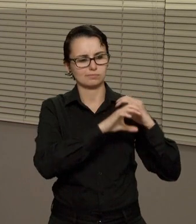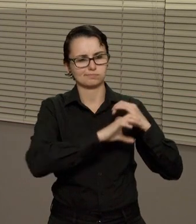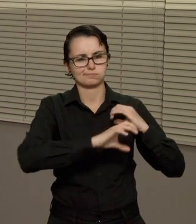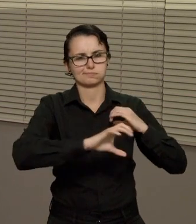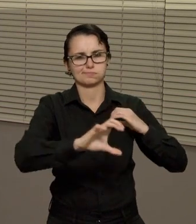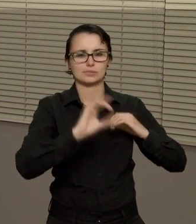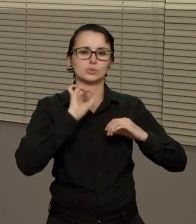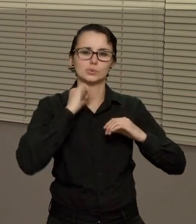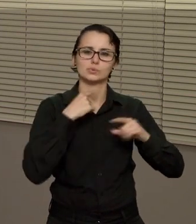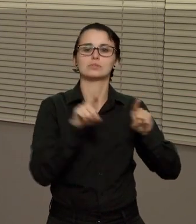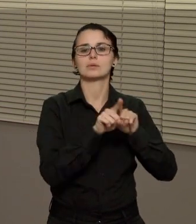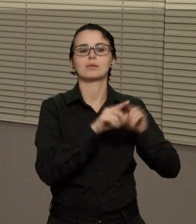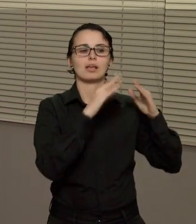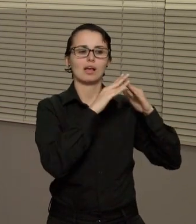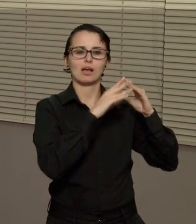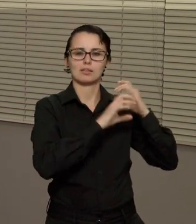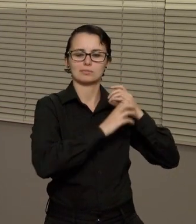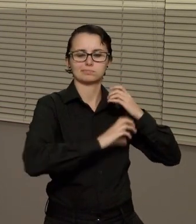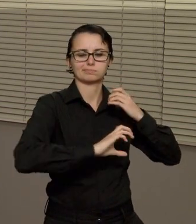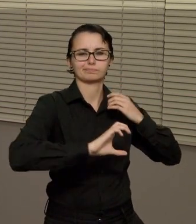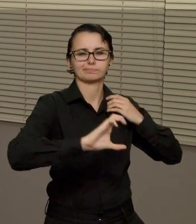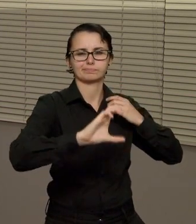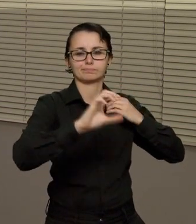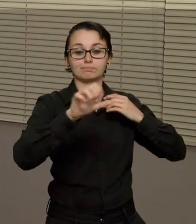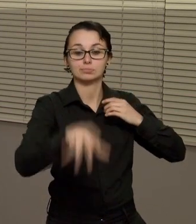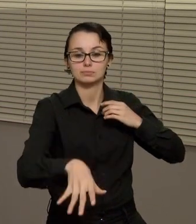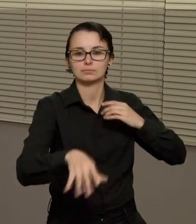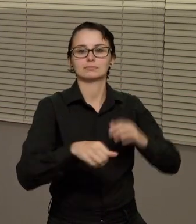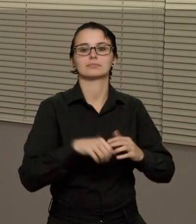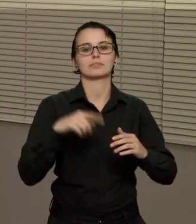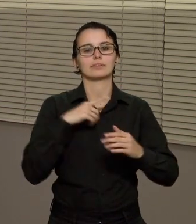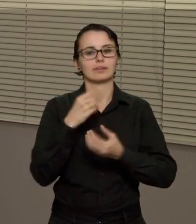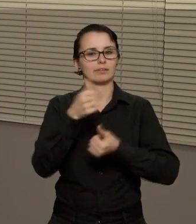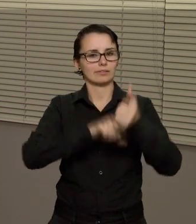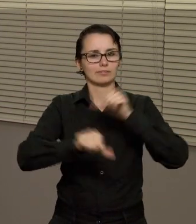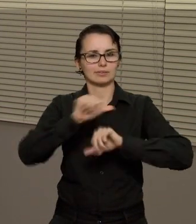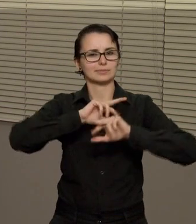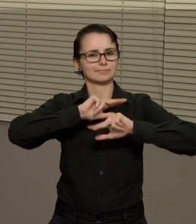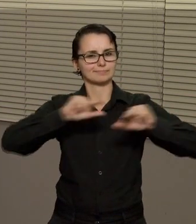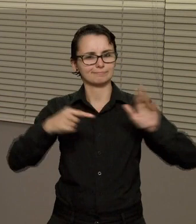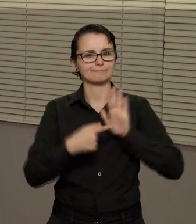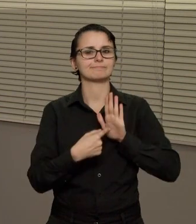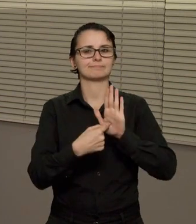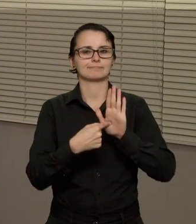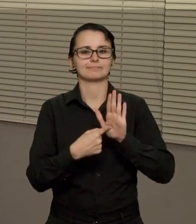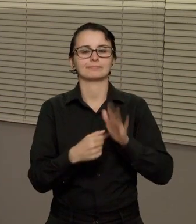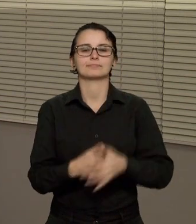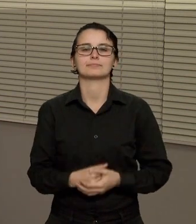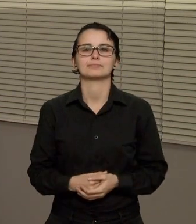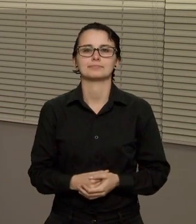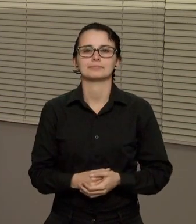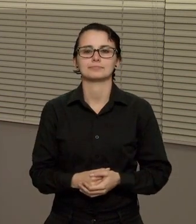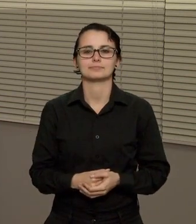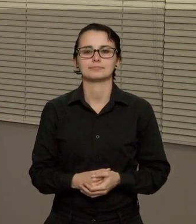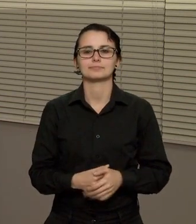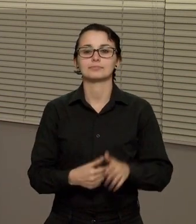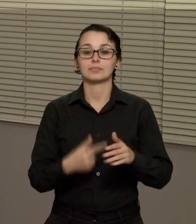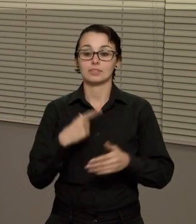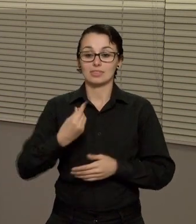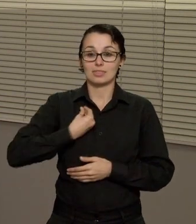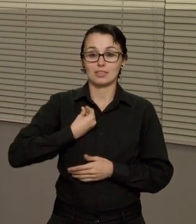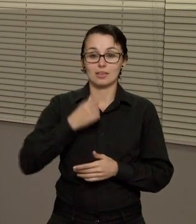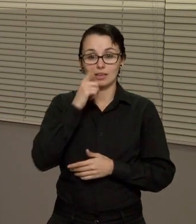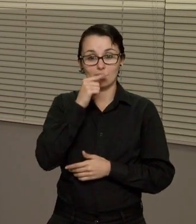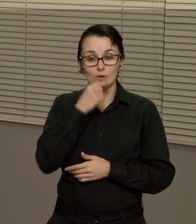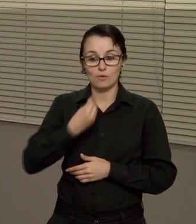esgotos domésticos. São representados por uma série de compostos químicos e material orgânico. A